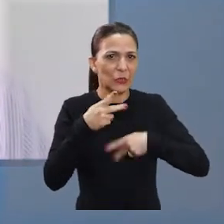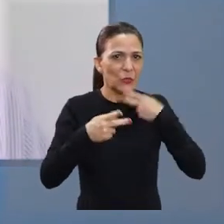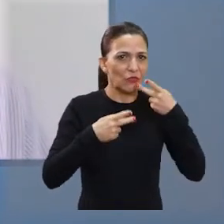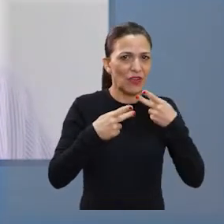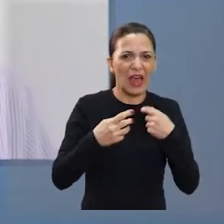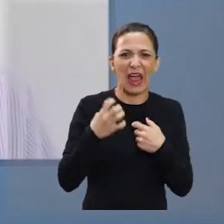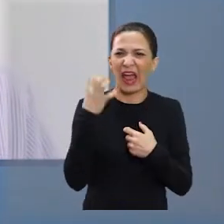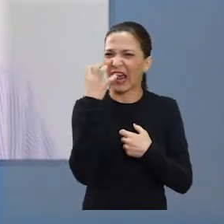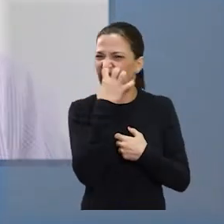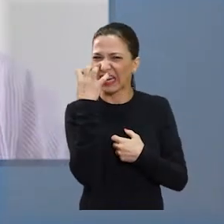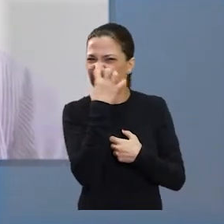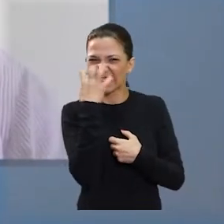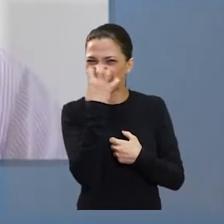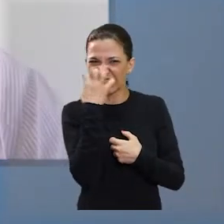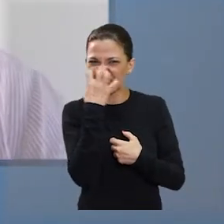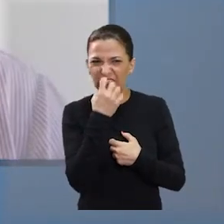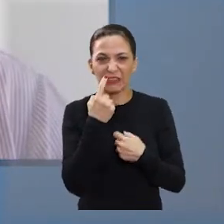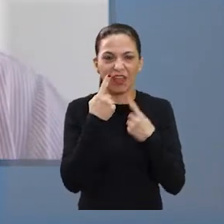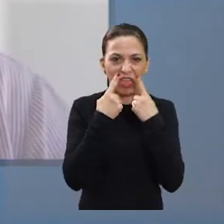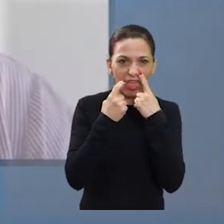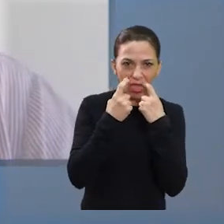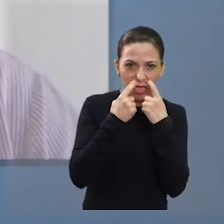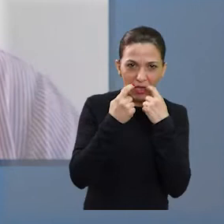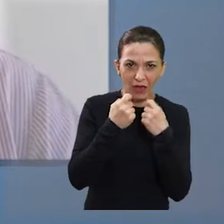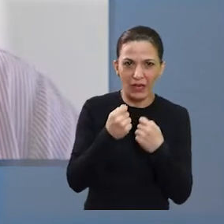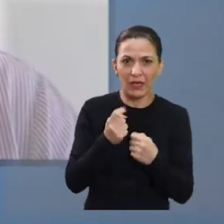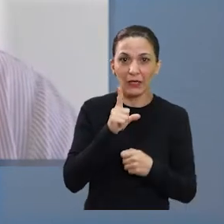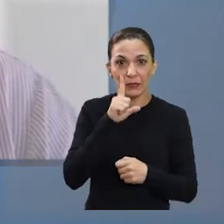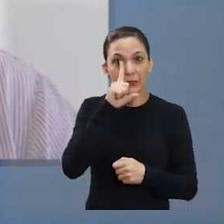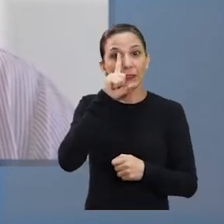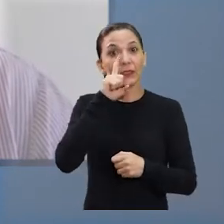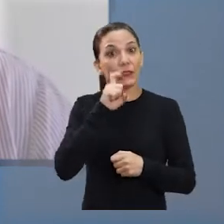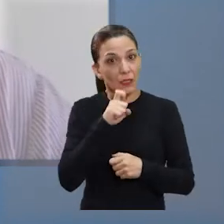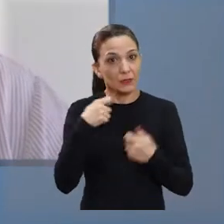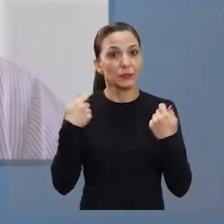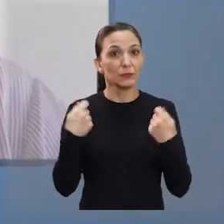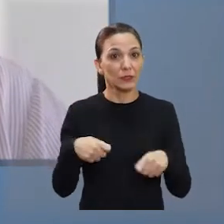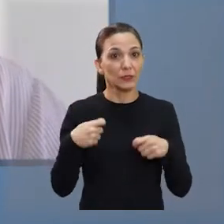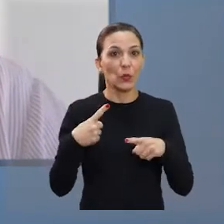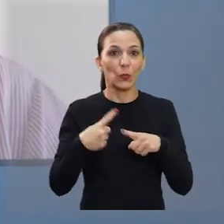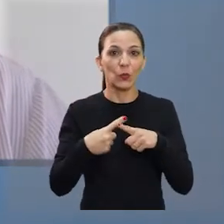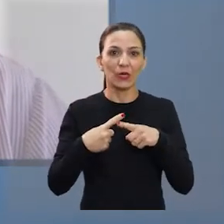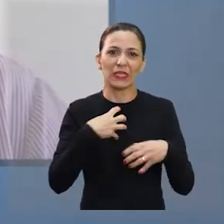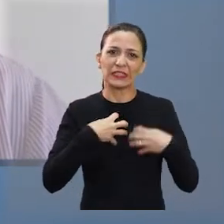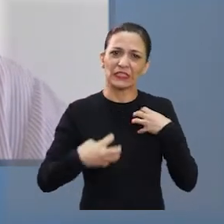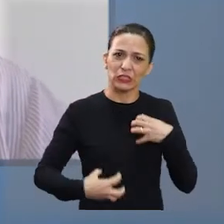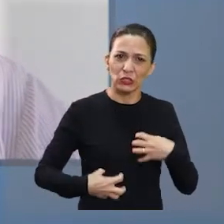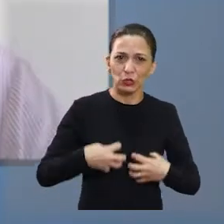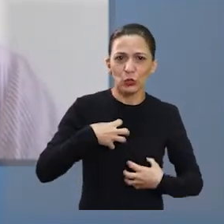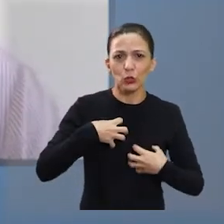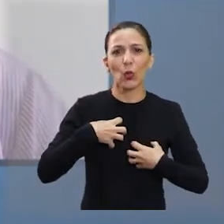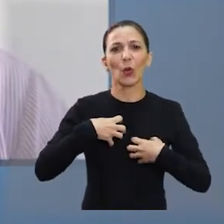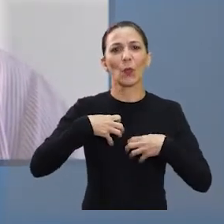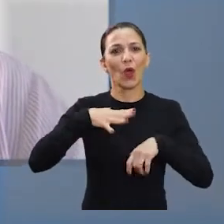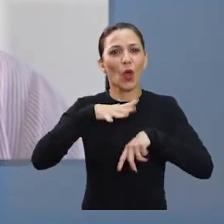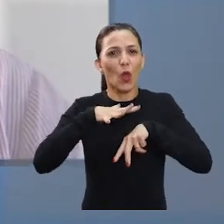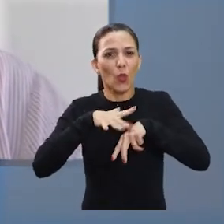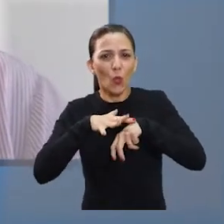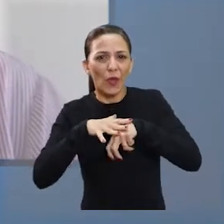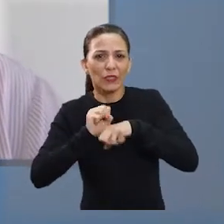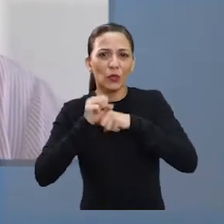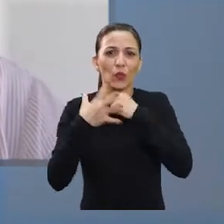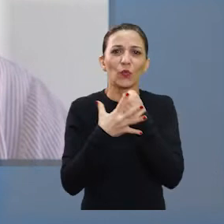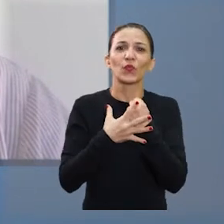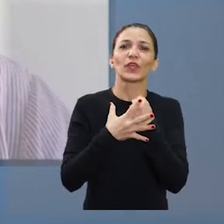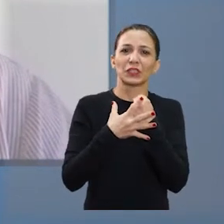passassem desapercebidos, tá? Então a gente vê pessoas que queixam, estou só com a minha rinite atacada, só com uma coriza no nariz, tem que